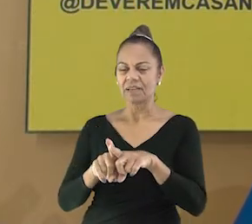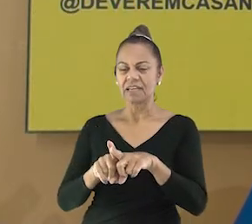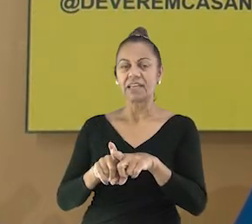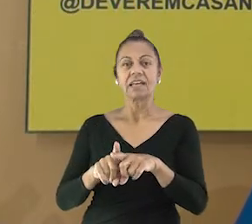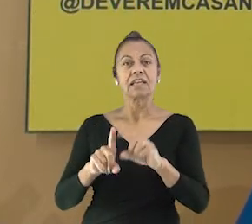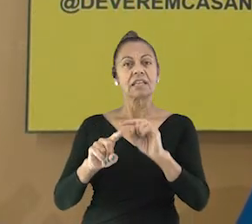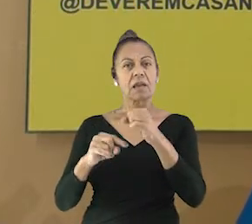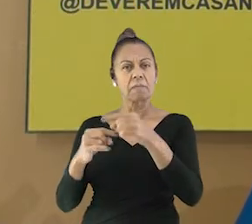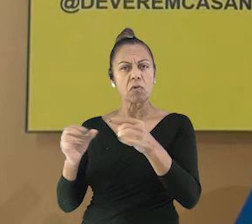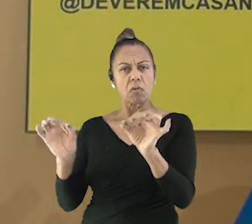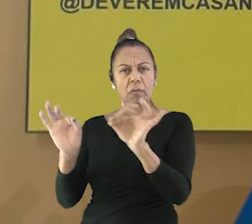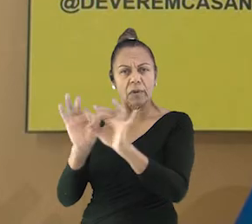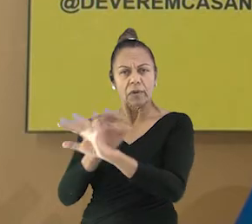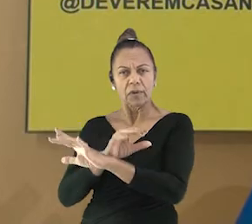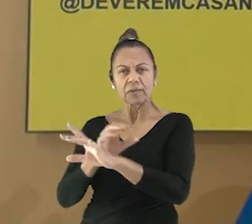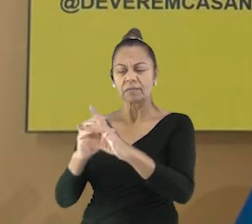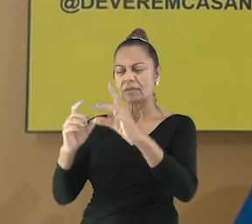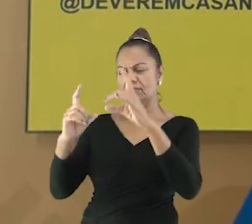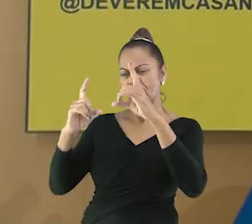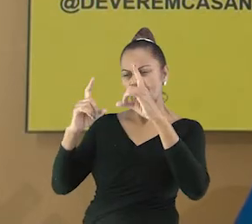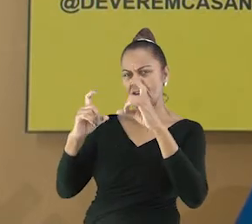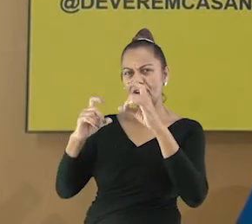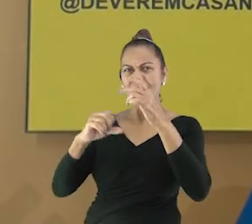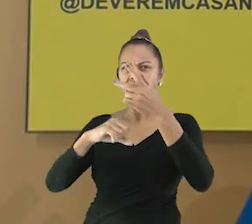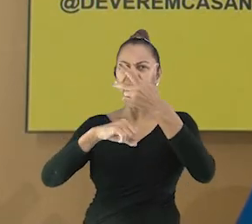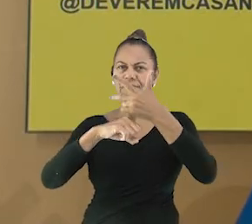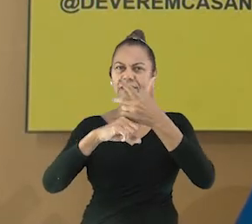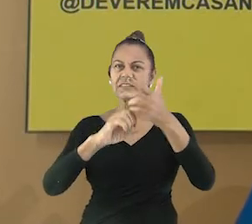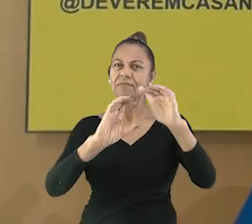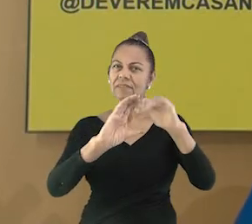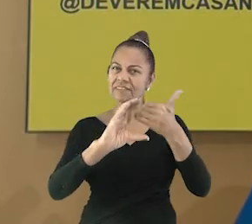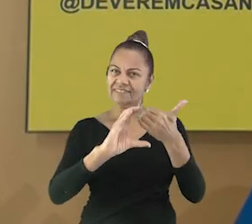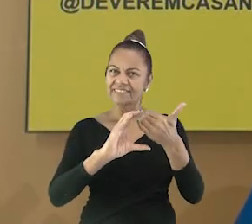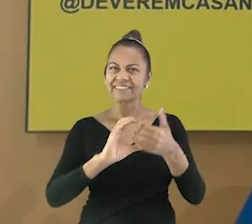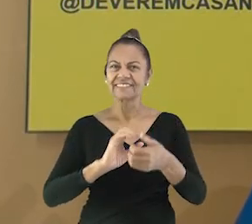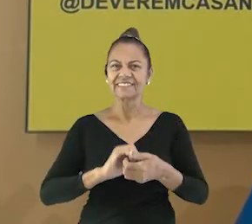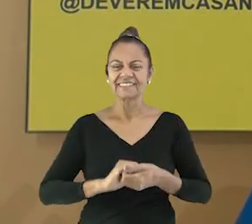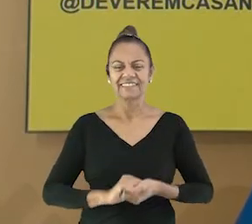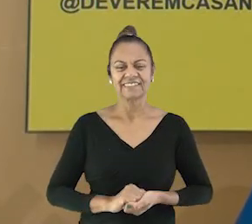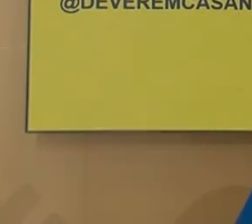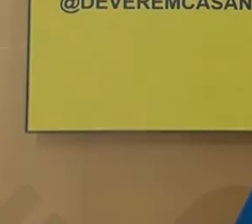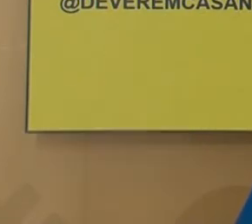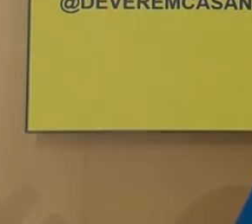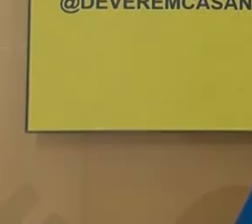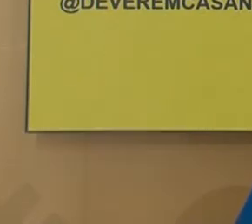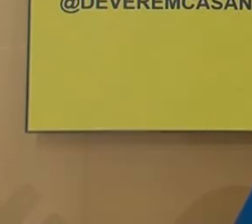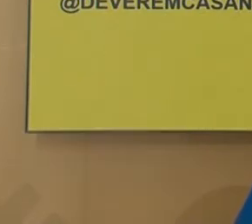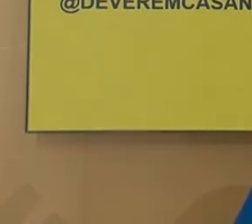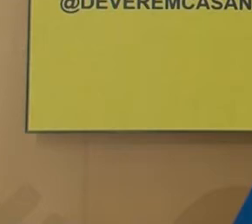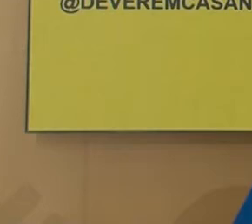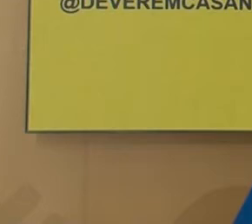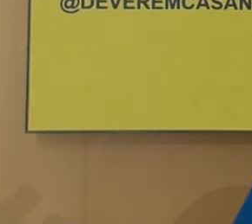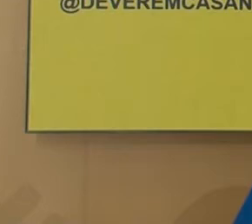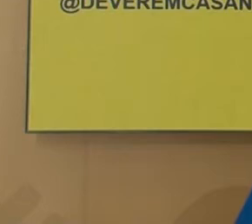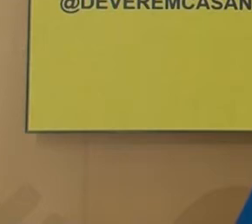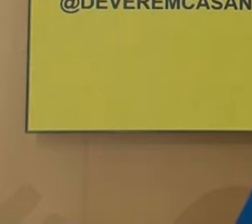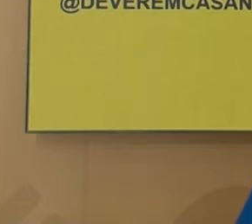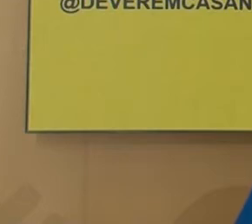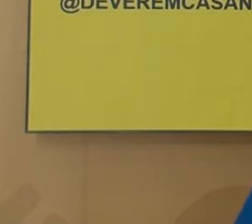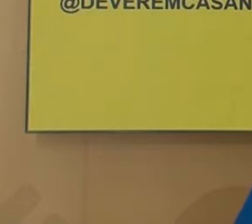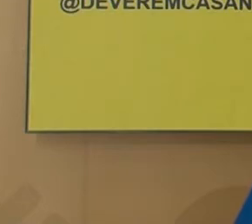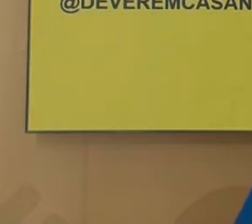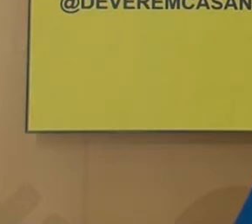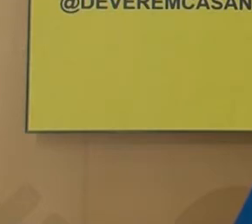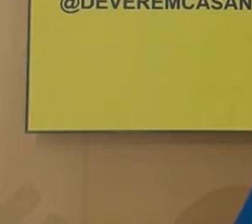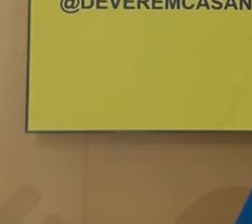vão fazer desenhos maravilhosos. Então, vocês podem enviar a sua atividade para a gente, postando no Instagram e marcando o @dever